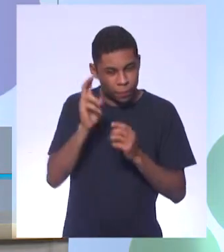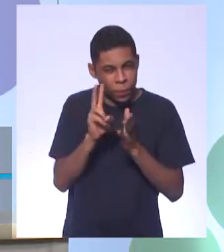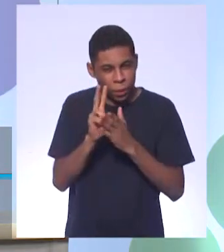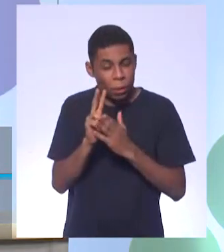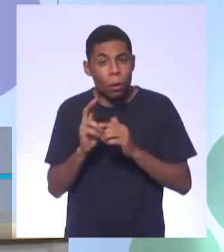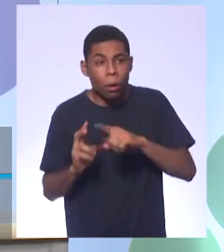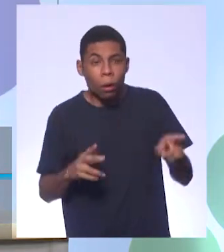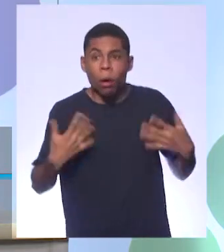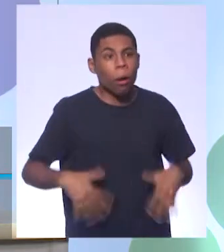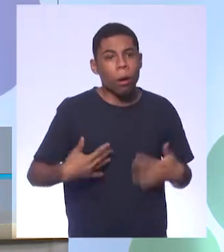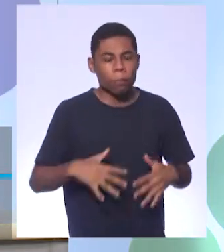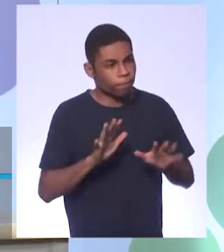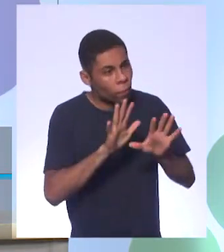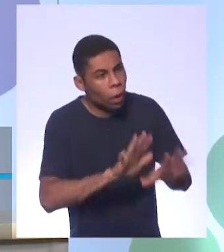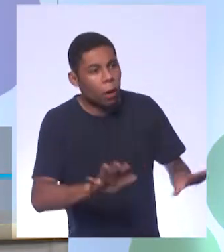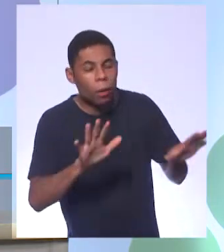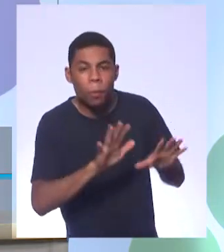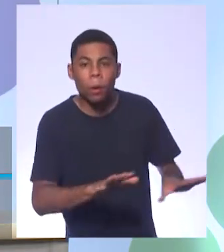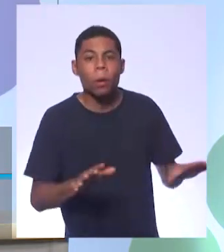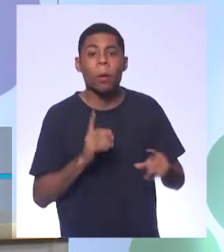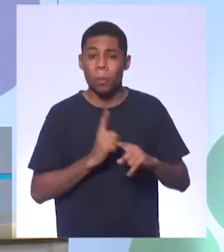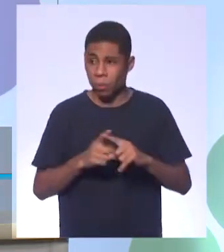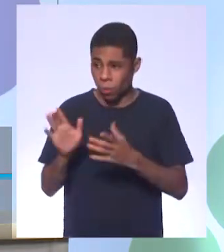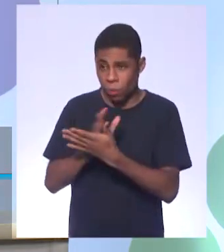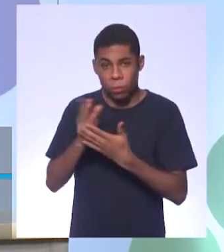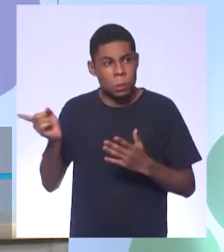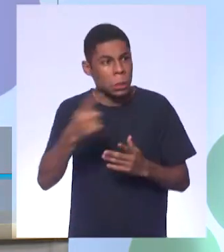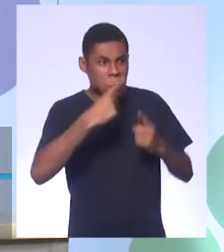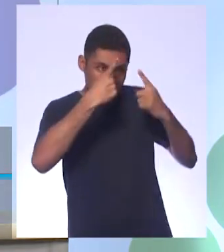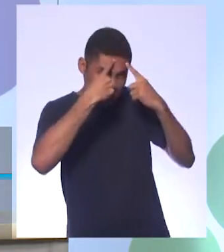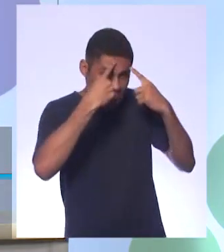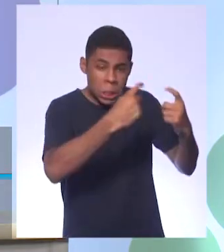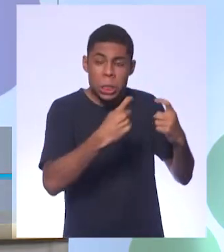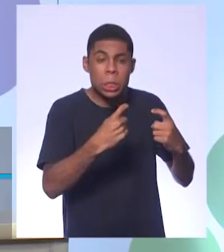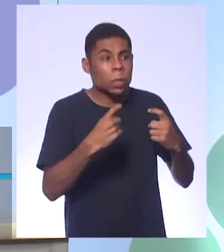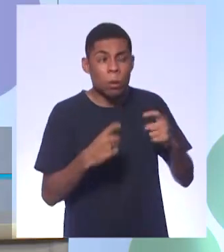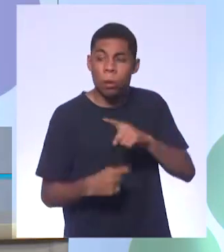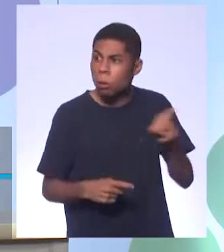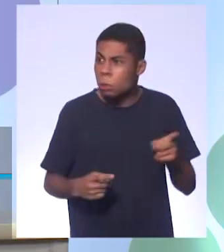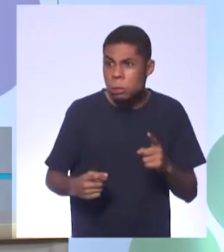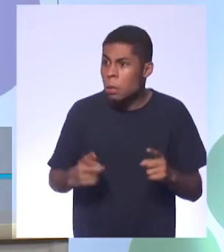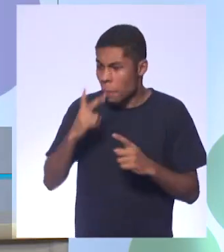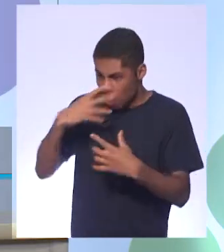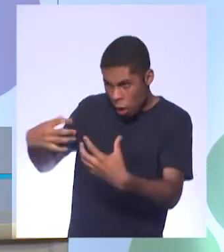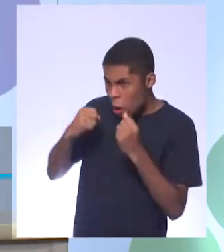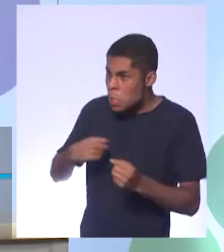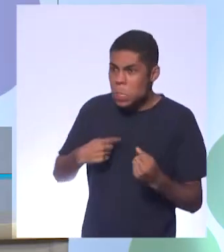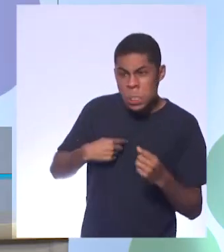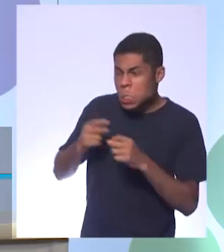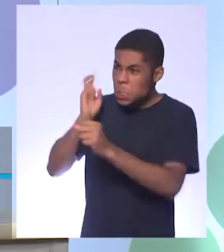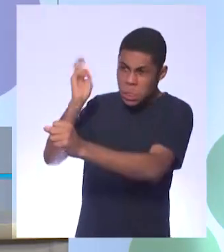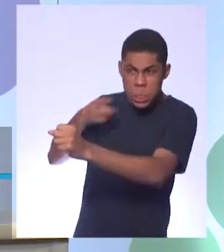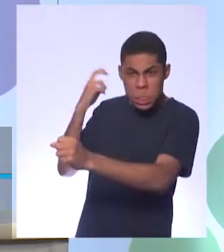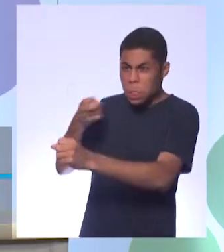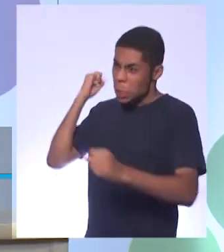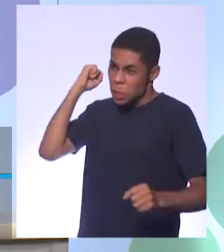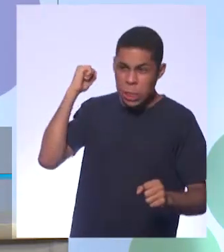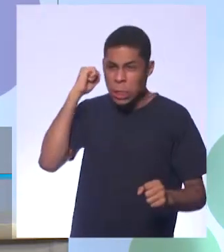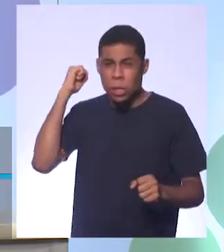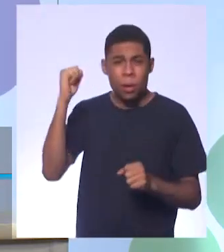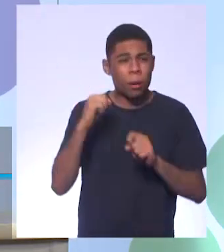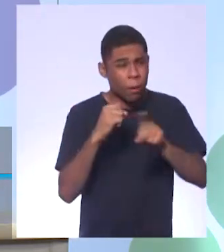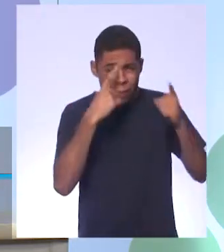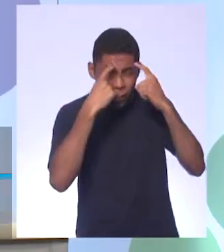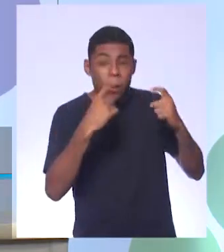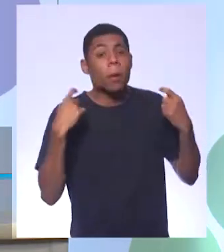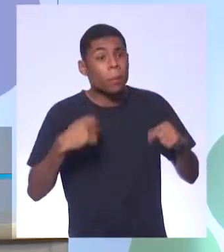que responderam, né, com violência, obviamente, porque era uma invasão, não deixou de ser uma invasão, né, e ele tinha que dar conta. É